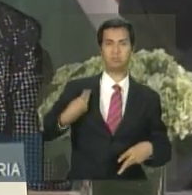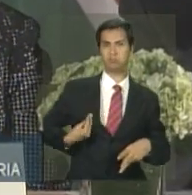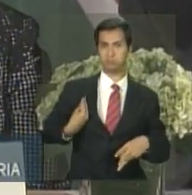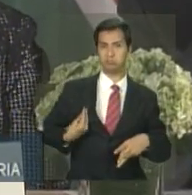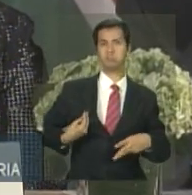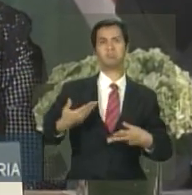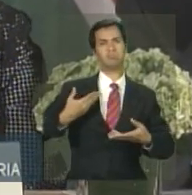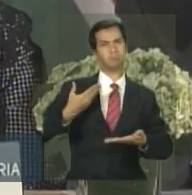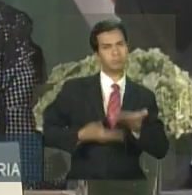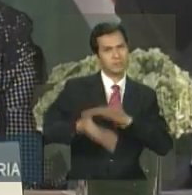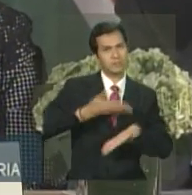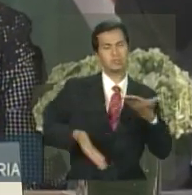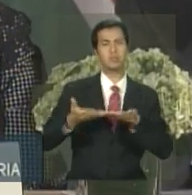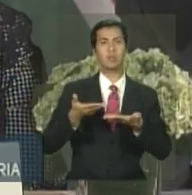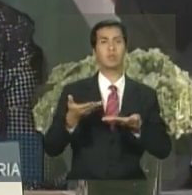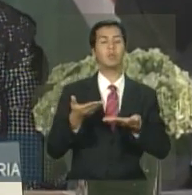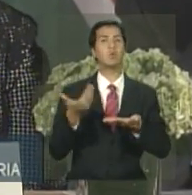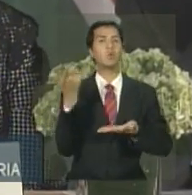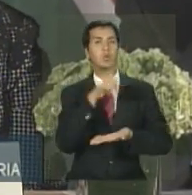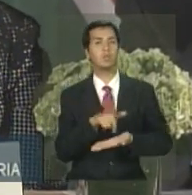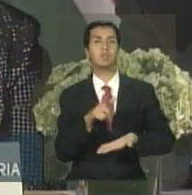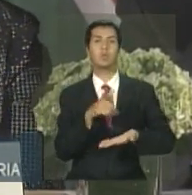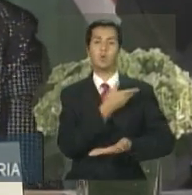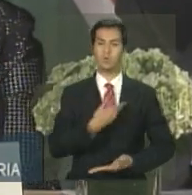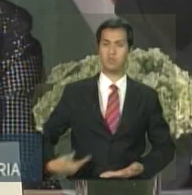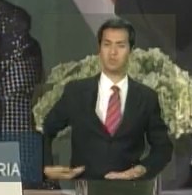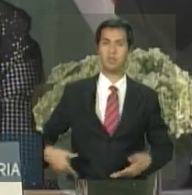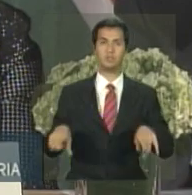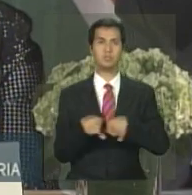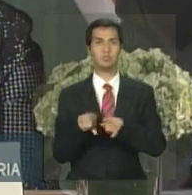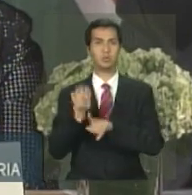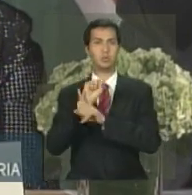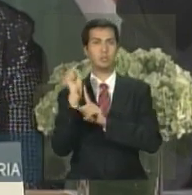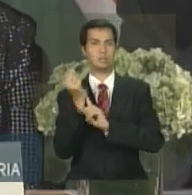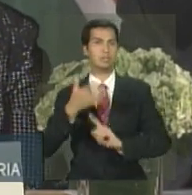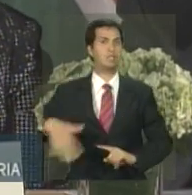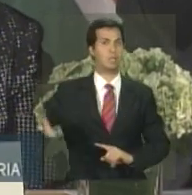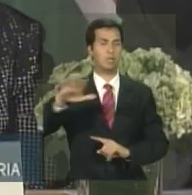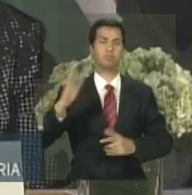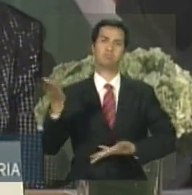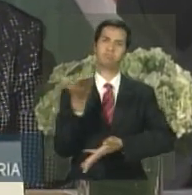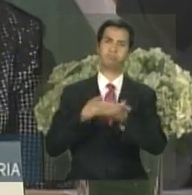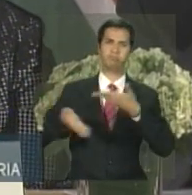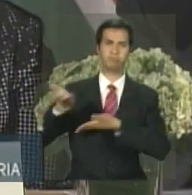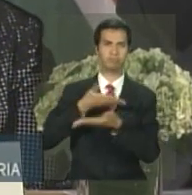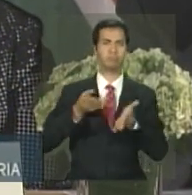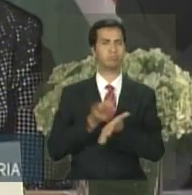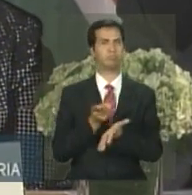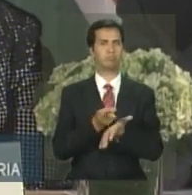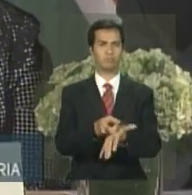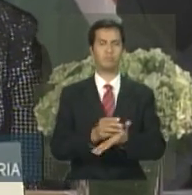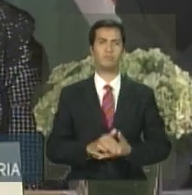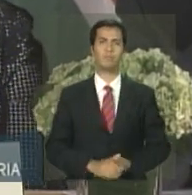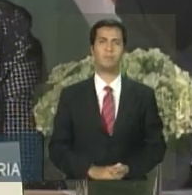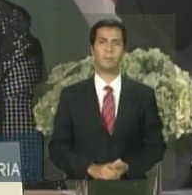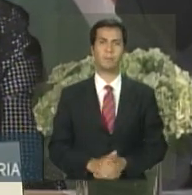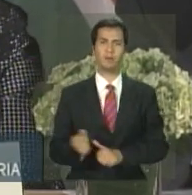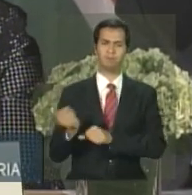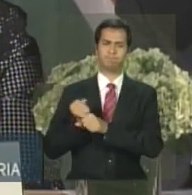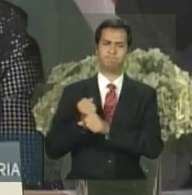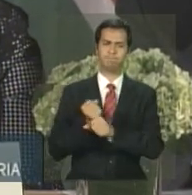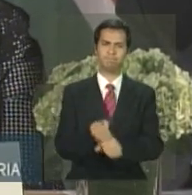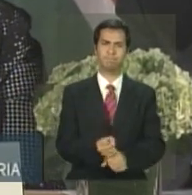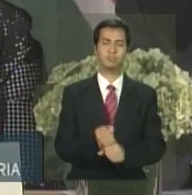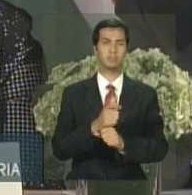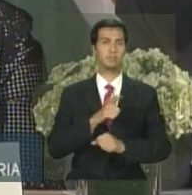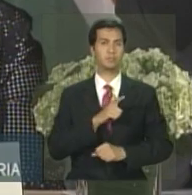mão dupla permanente entre o governo e a sociedade. Nos últimos anos,